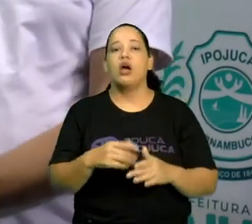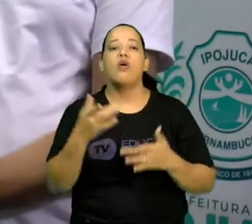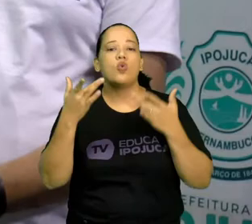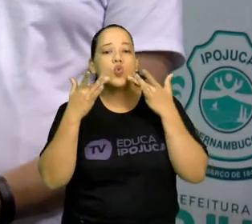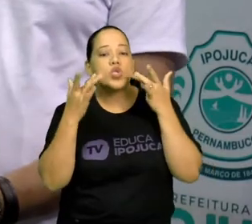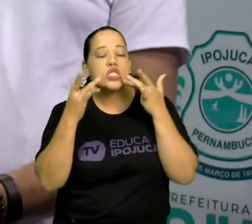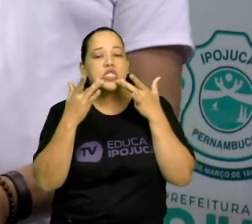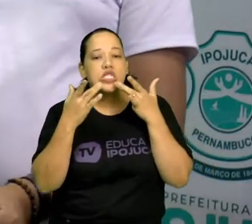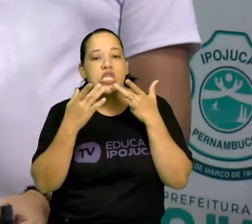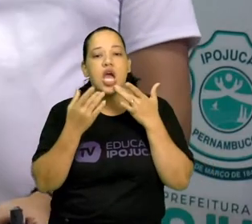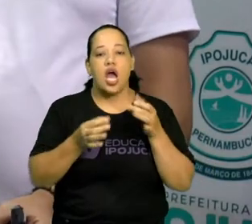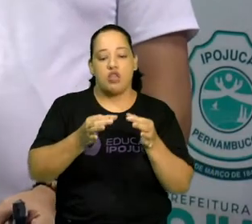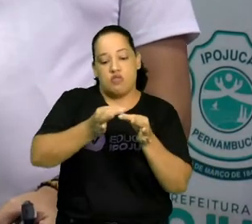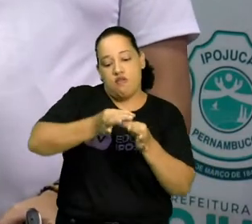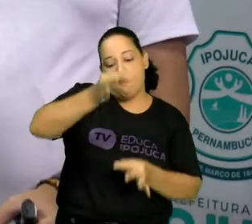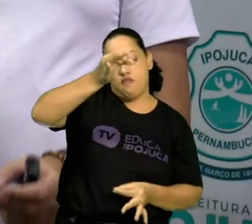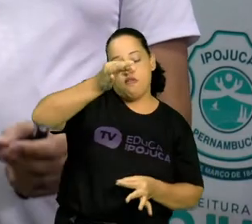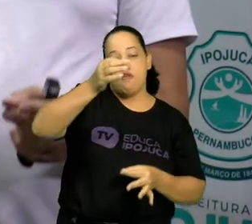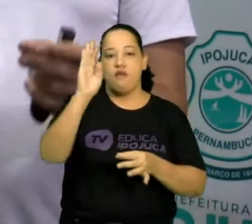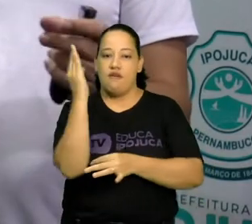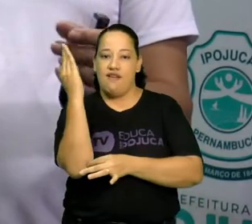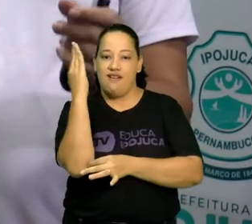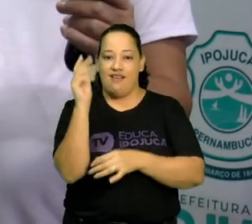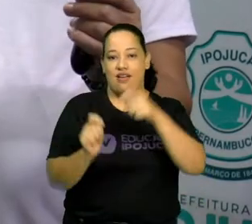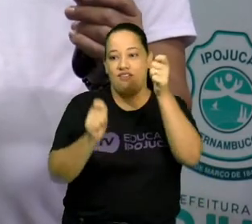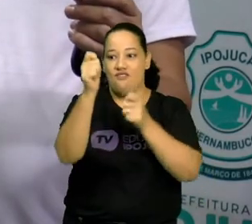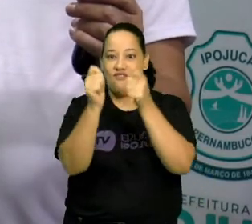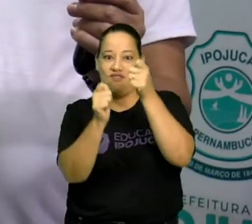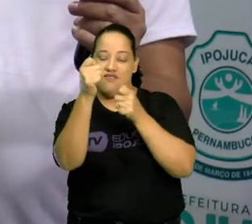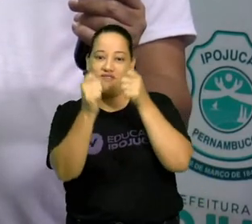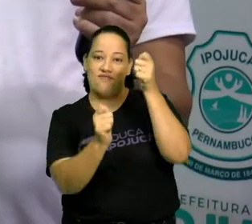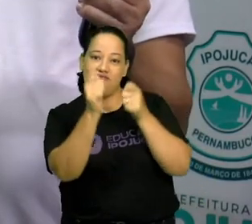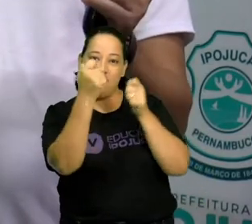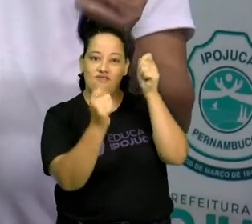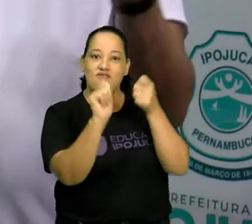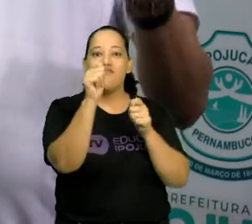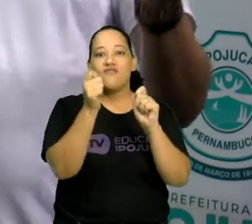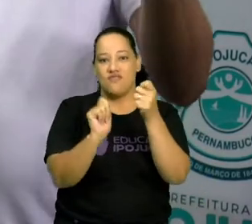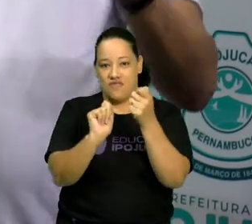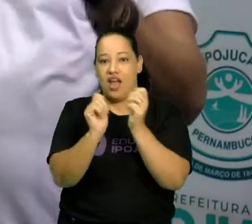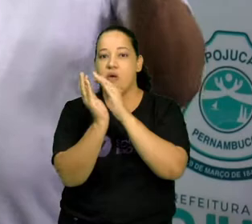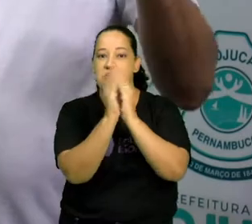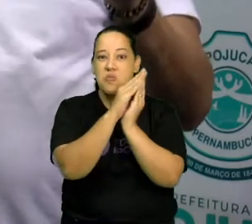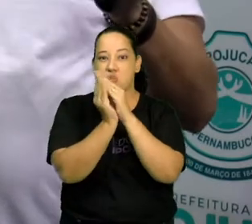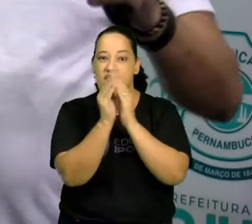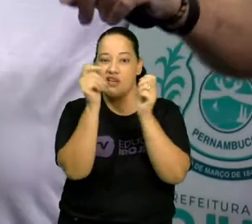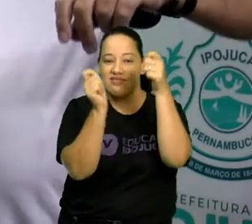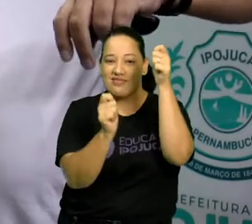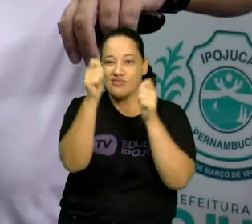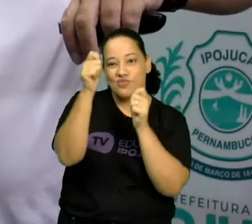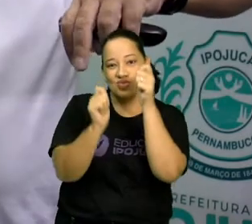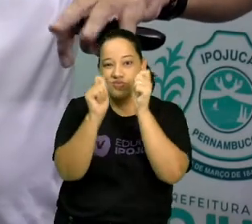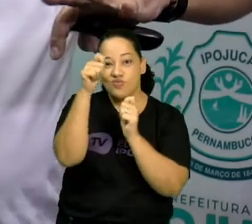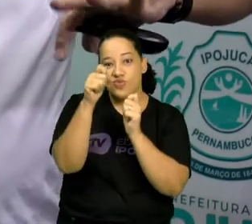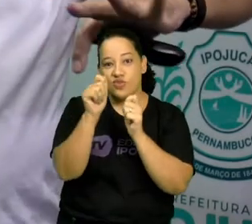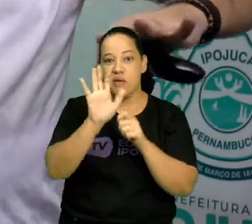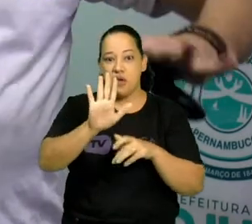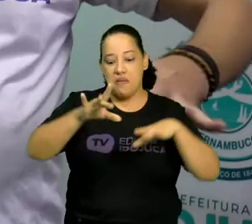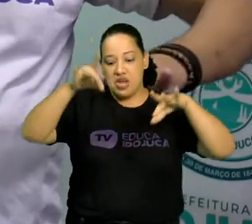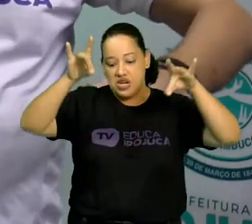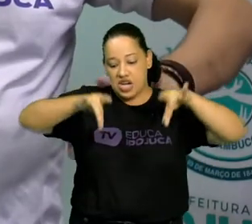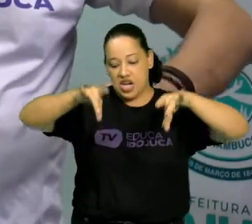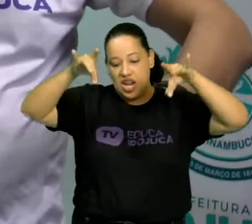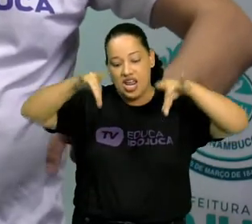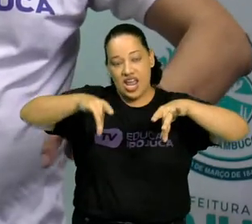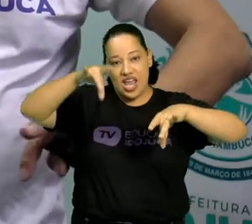é uma varinha mesmo com o boneco ali que você manipula, enfim. Já o marionete é aquele